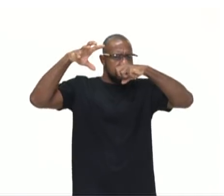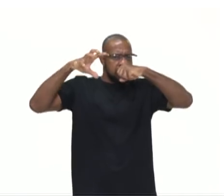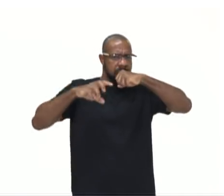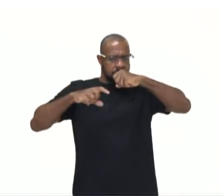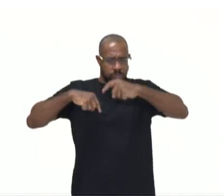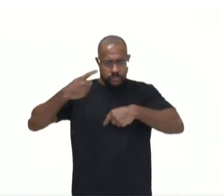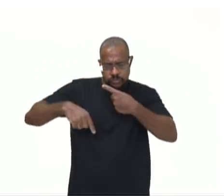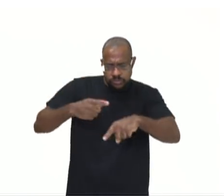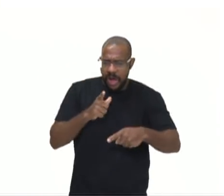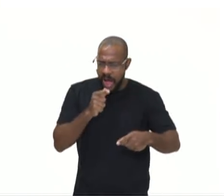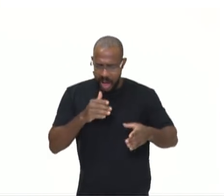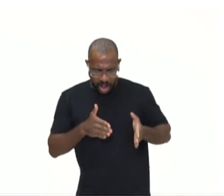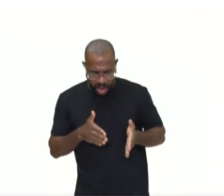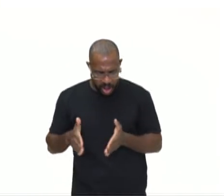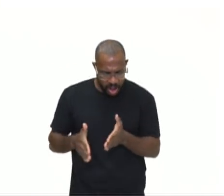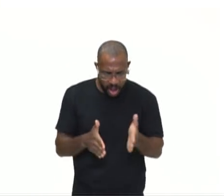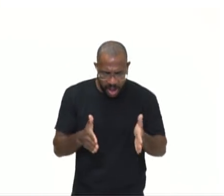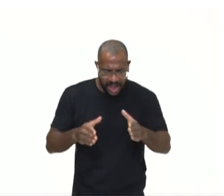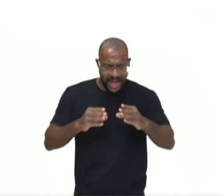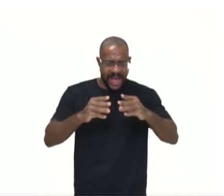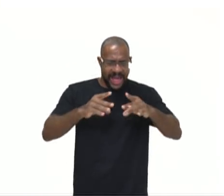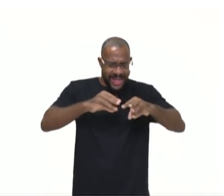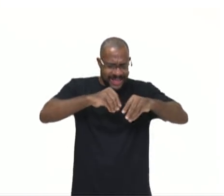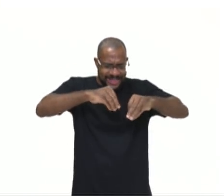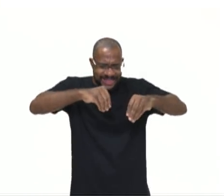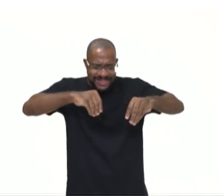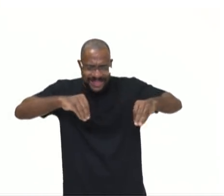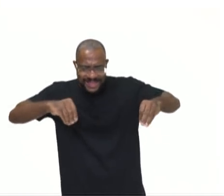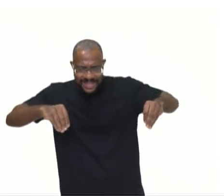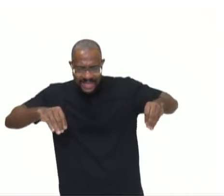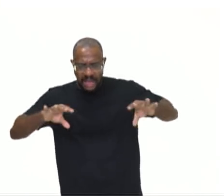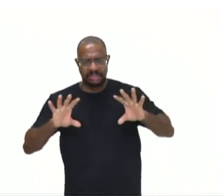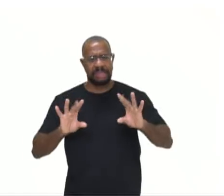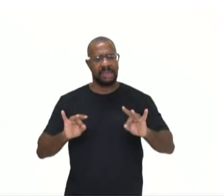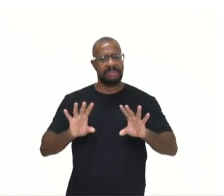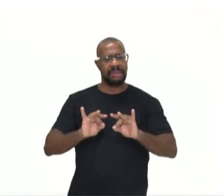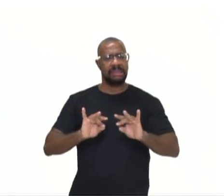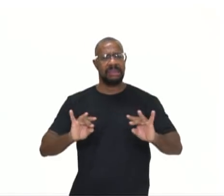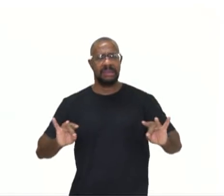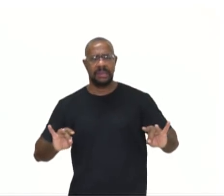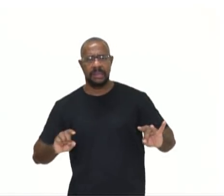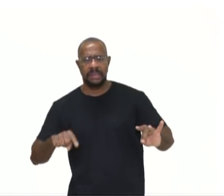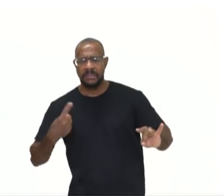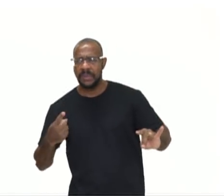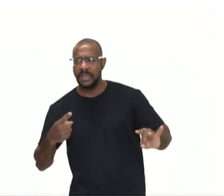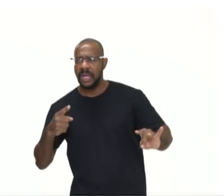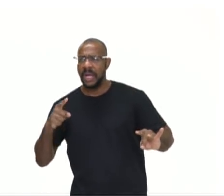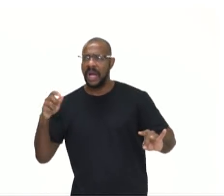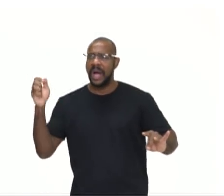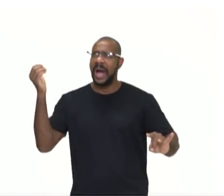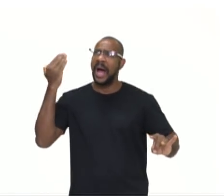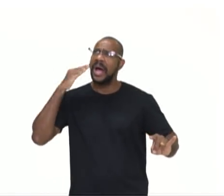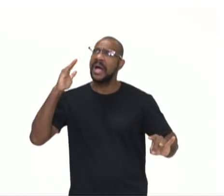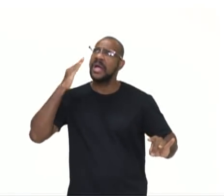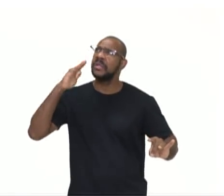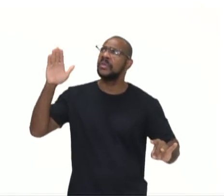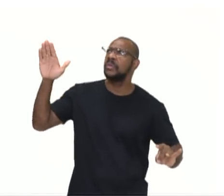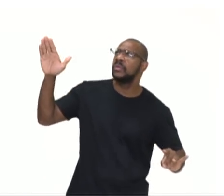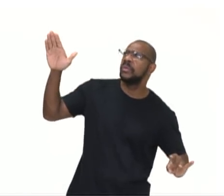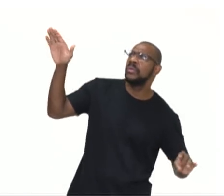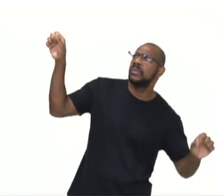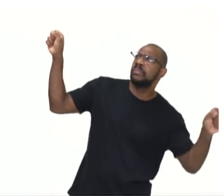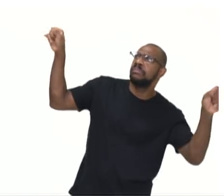riacho, a terra molhada. Depois, um azul aqui, outro ali, um sinal